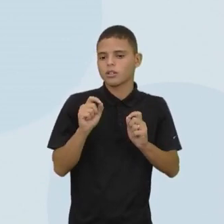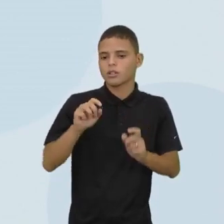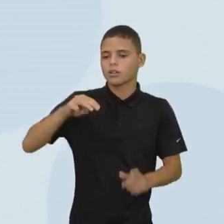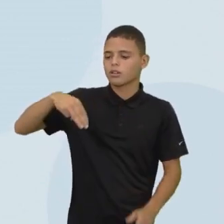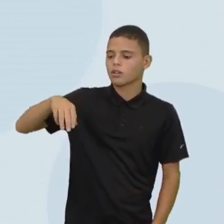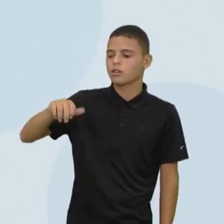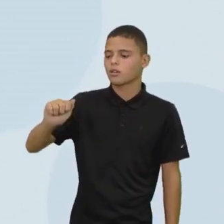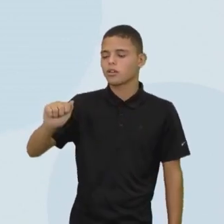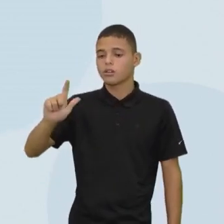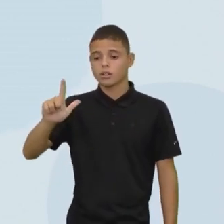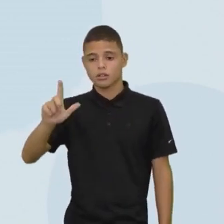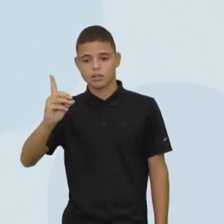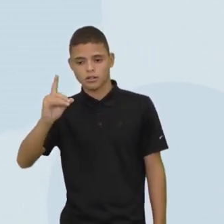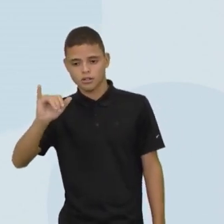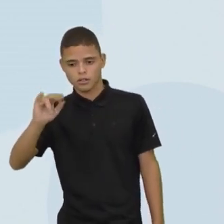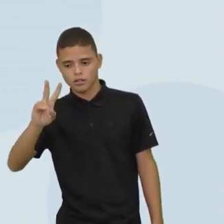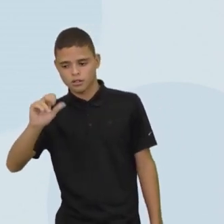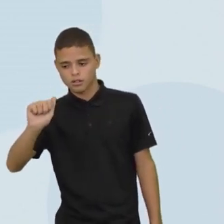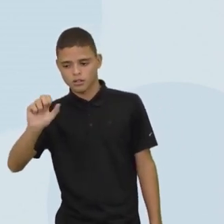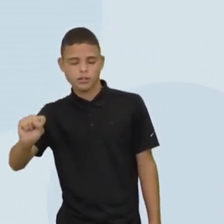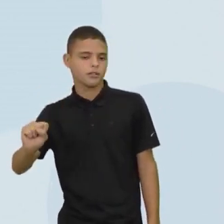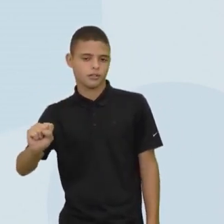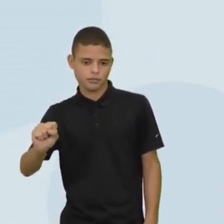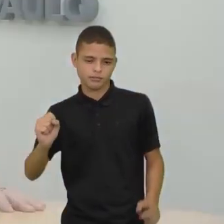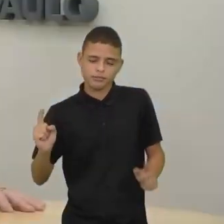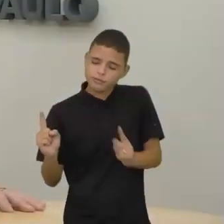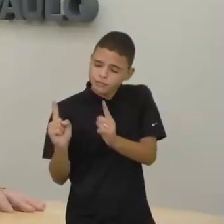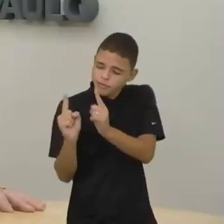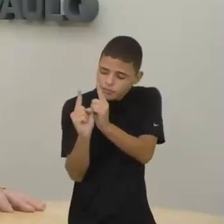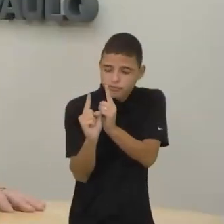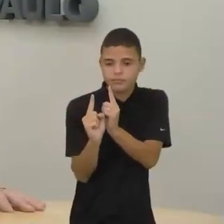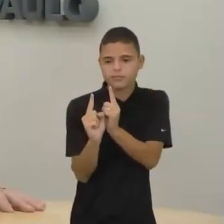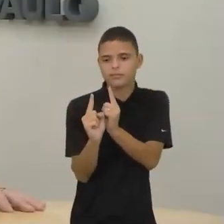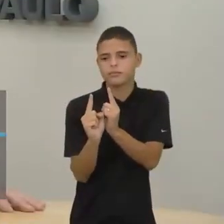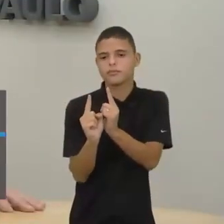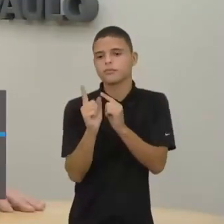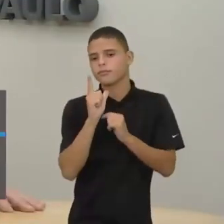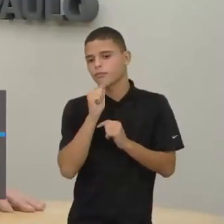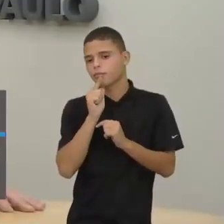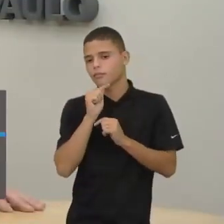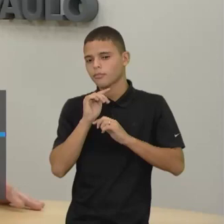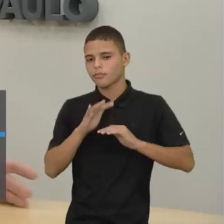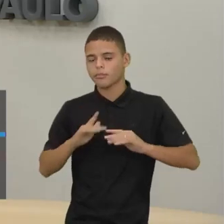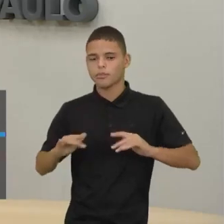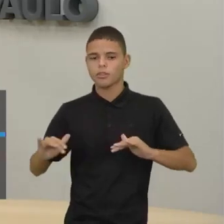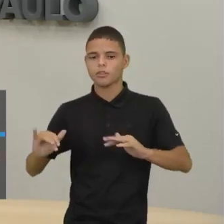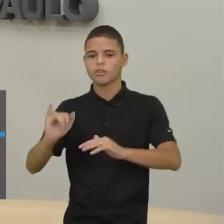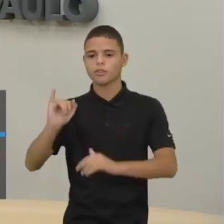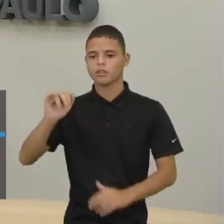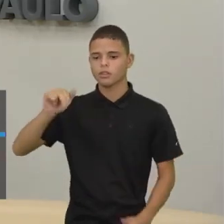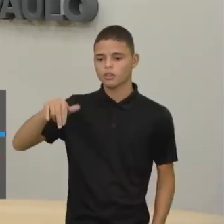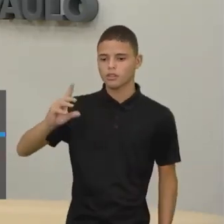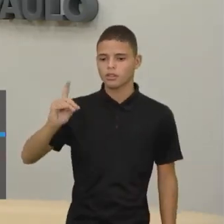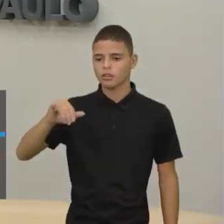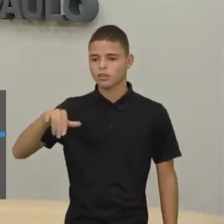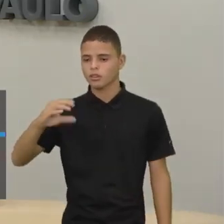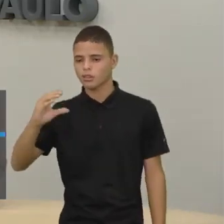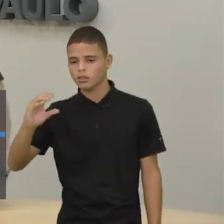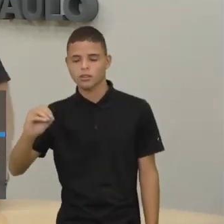temos aí em torno aí de 298 quilômetros quadrados e fica no Oceano Índico, né? Lembrando que